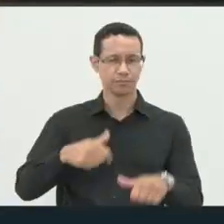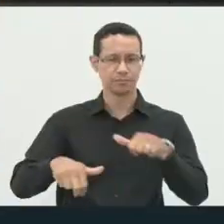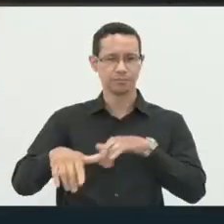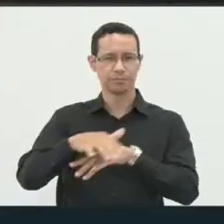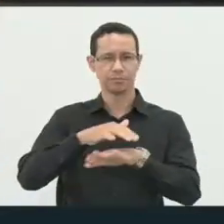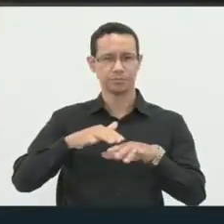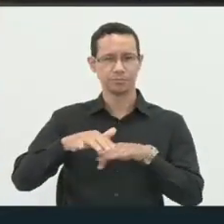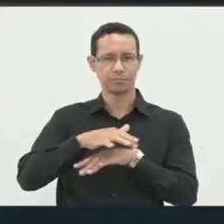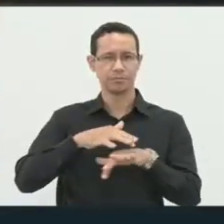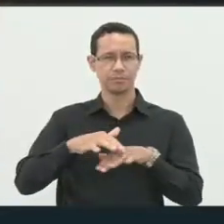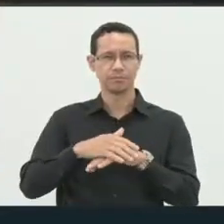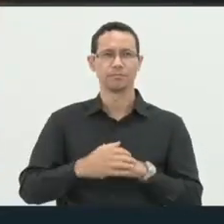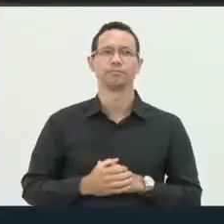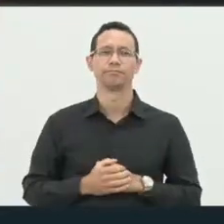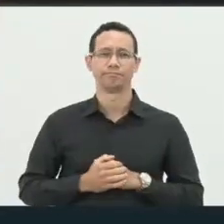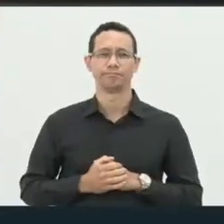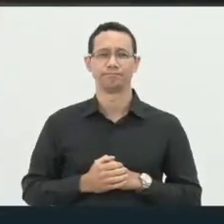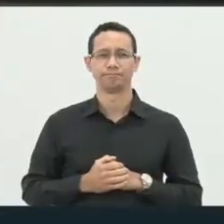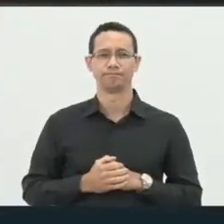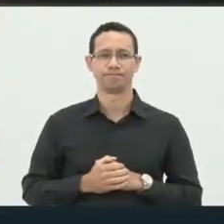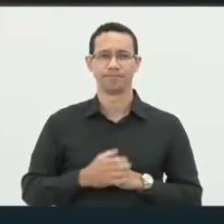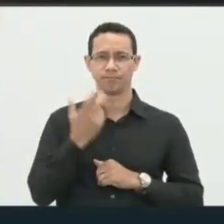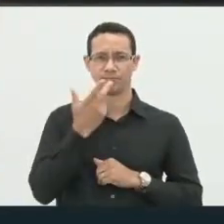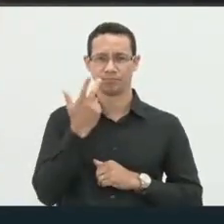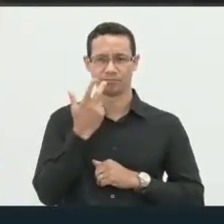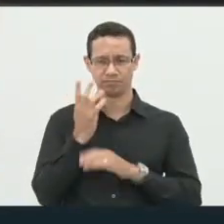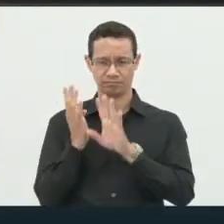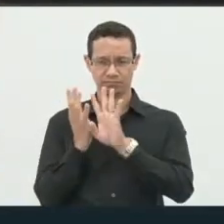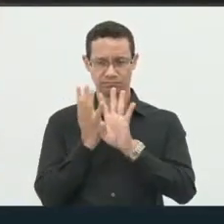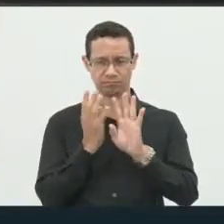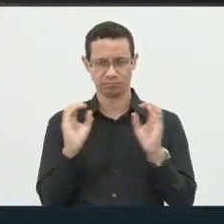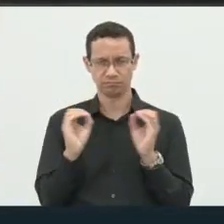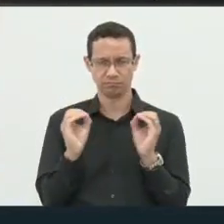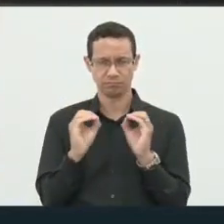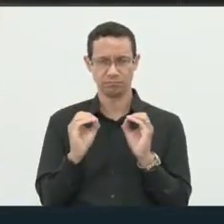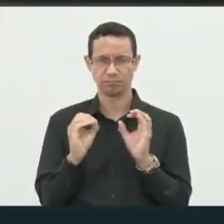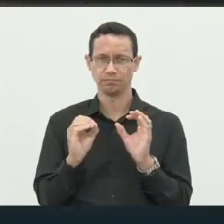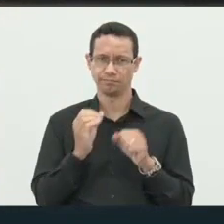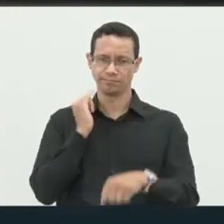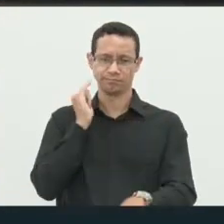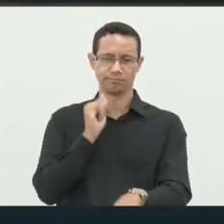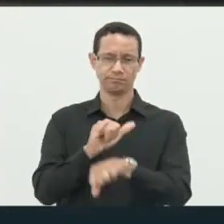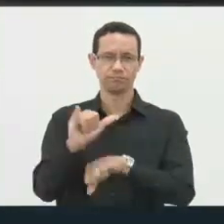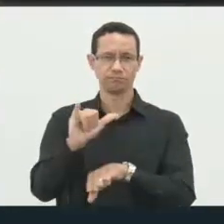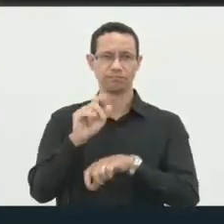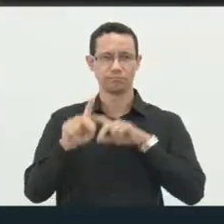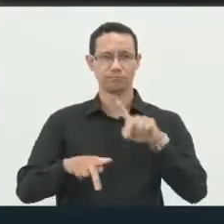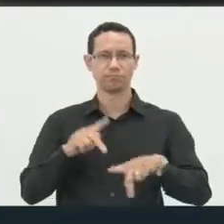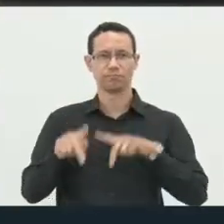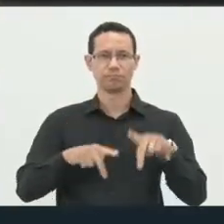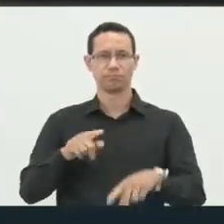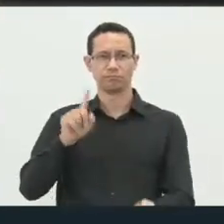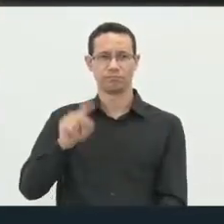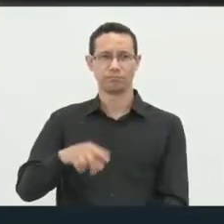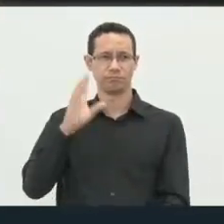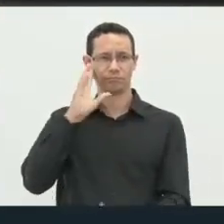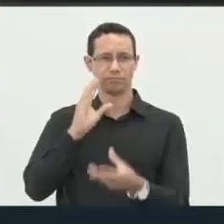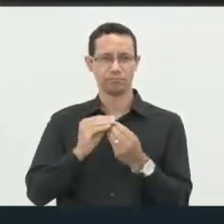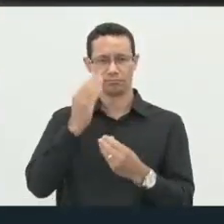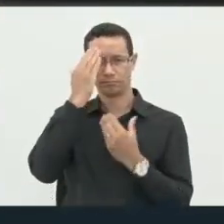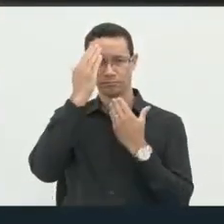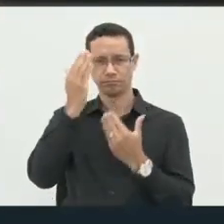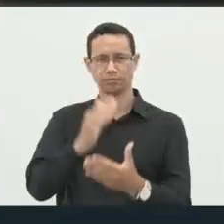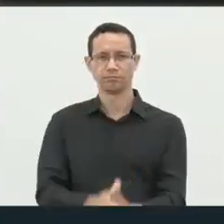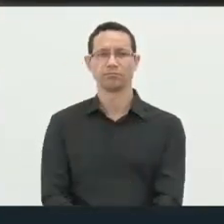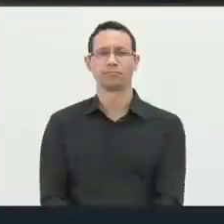e diz que tá zerando A fila tá o quê enganando a população é isso muito obrigado